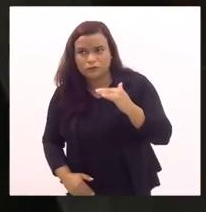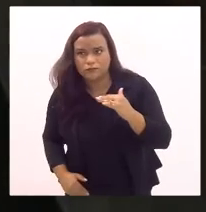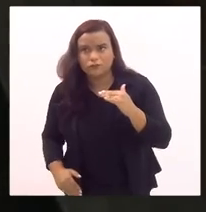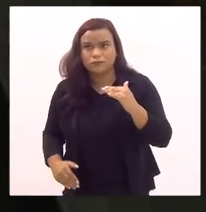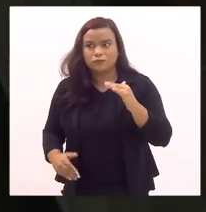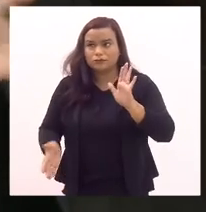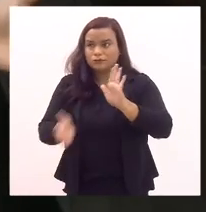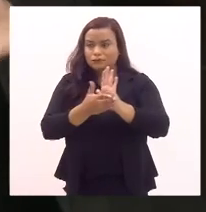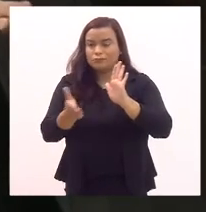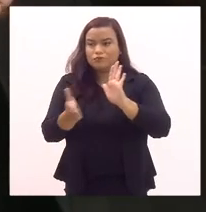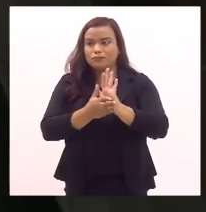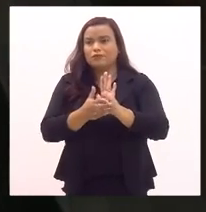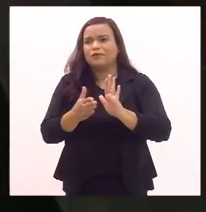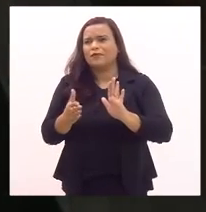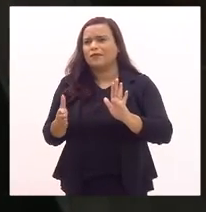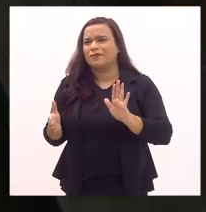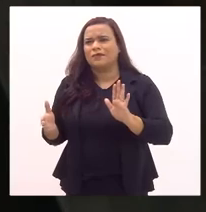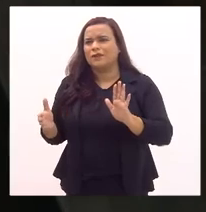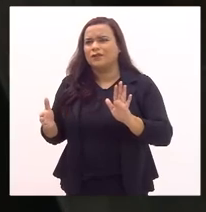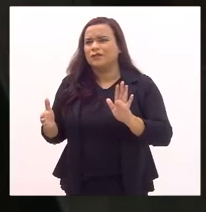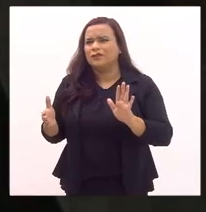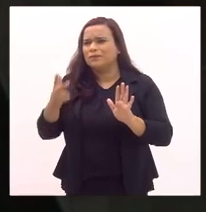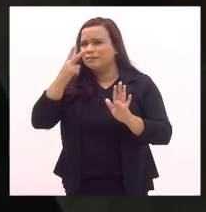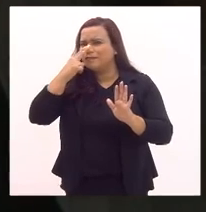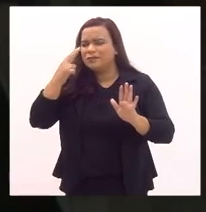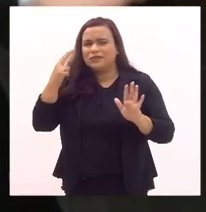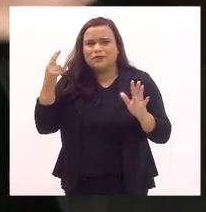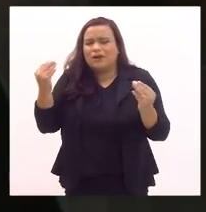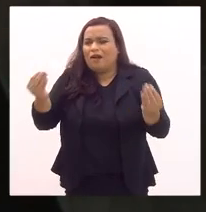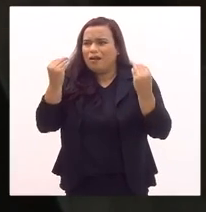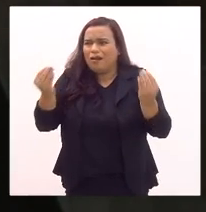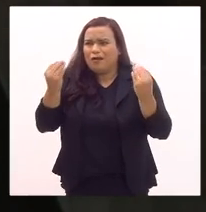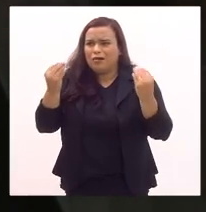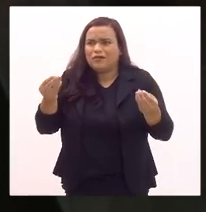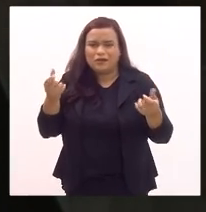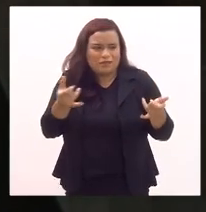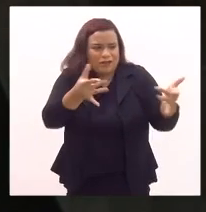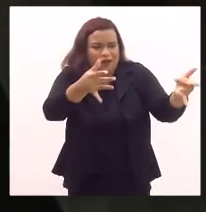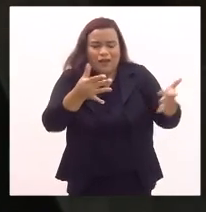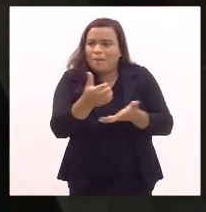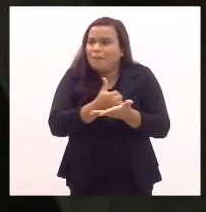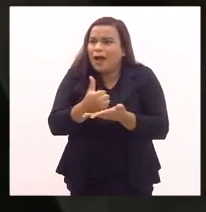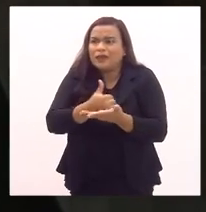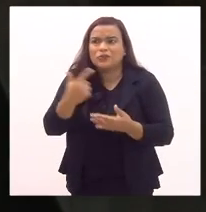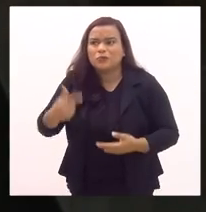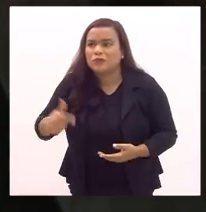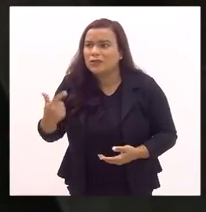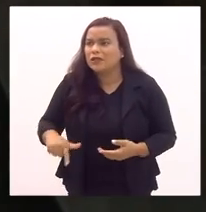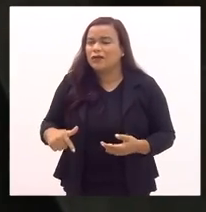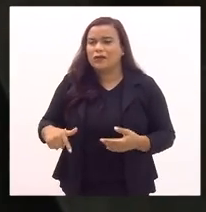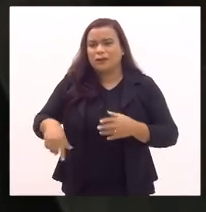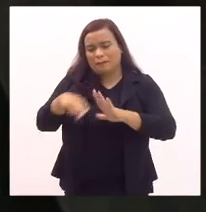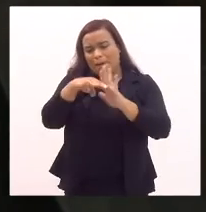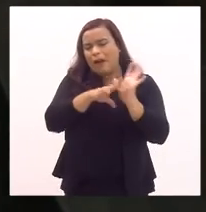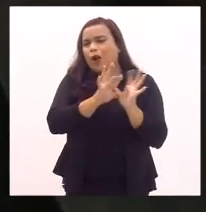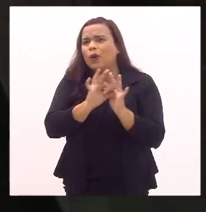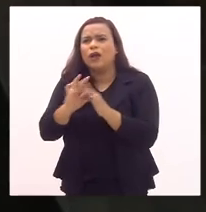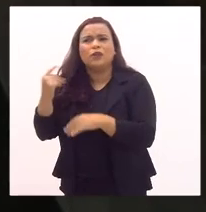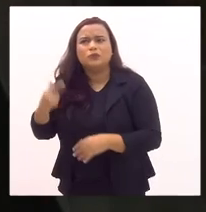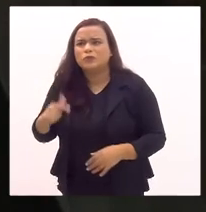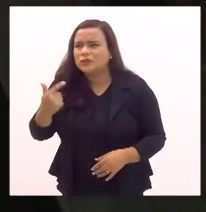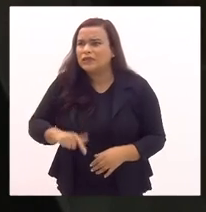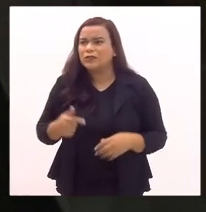dessa proposta absurda isso aí largada assim do nada sem qualquer fundamentação sem qualquer contextualização